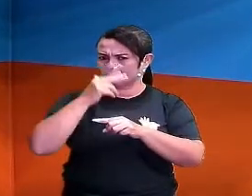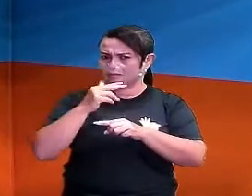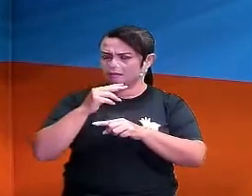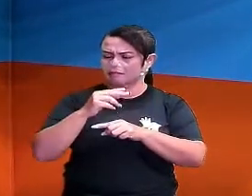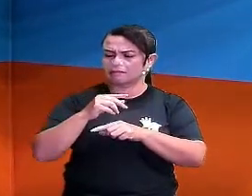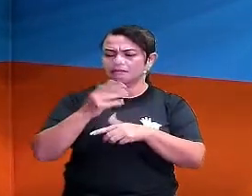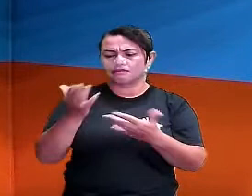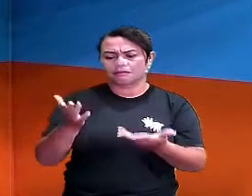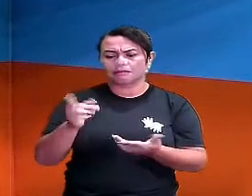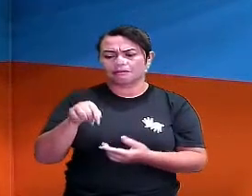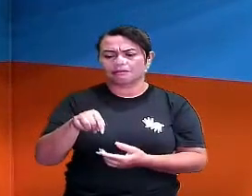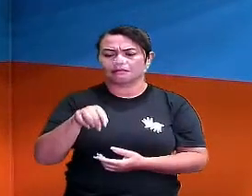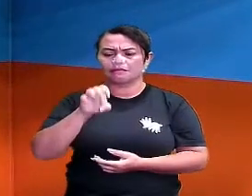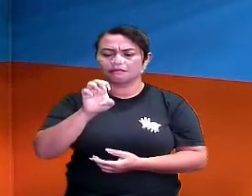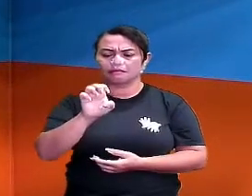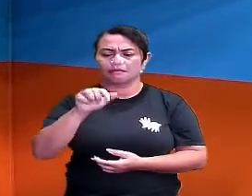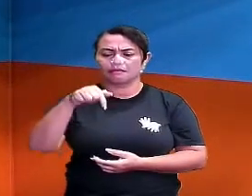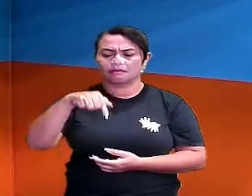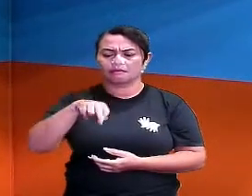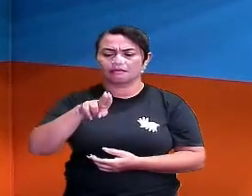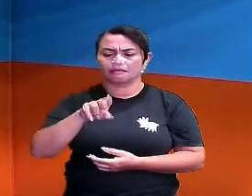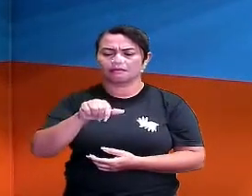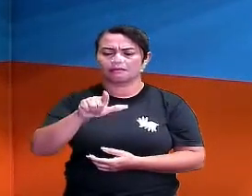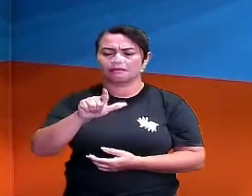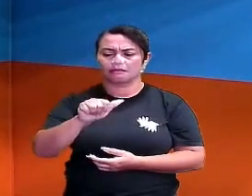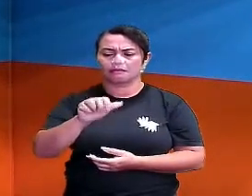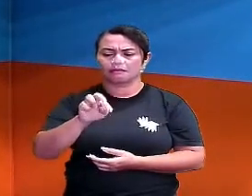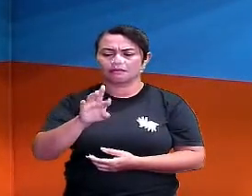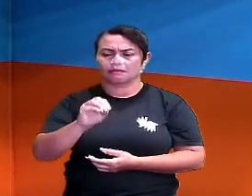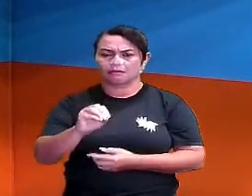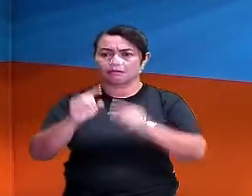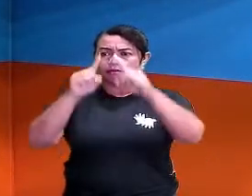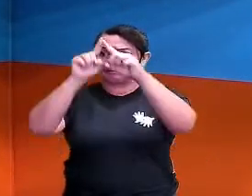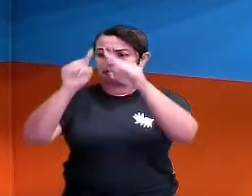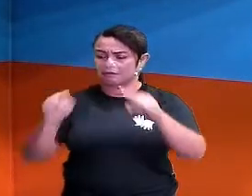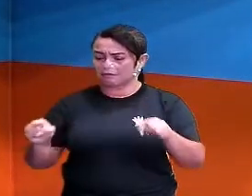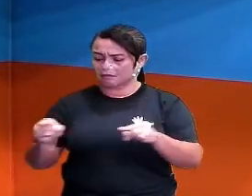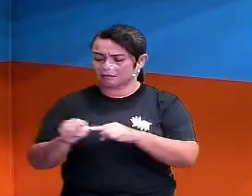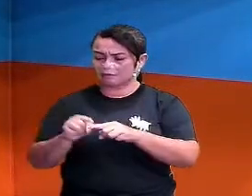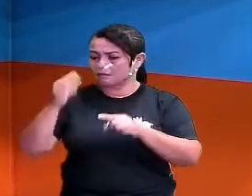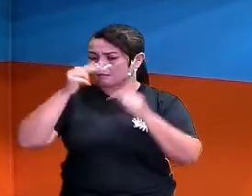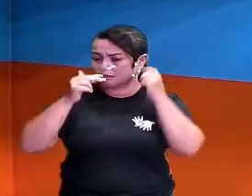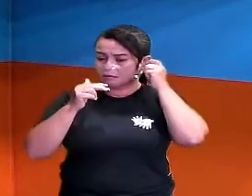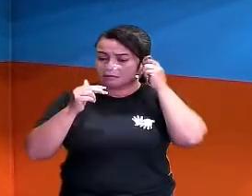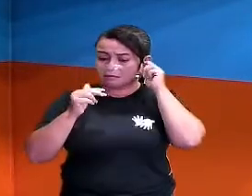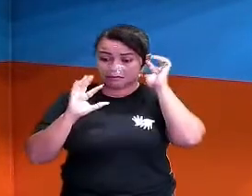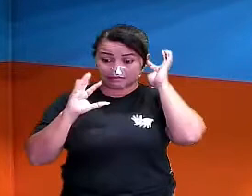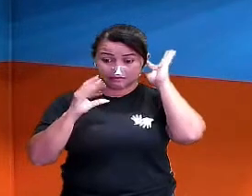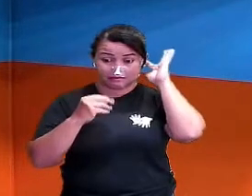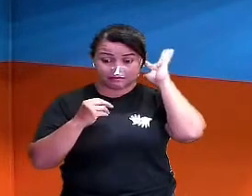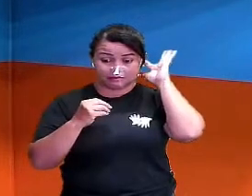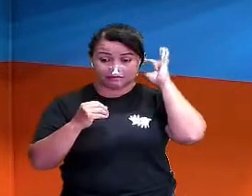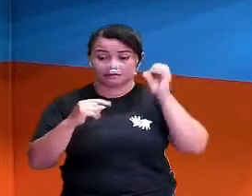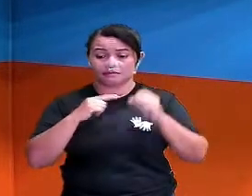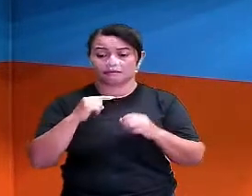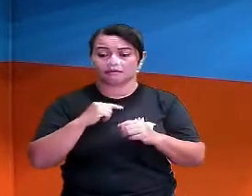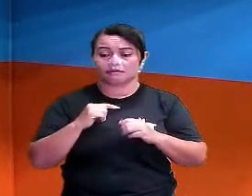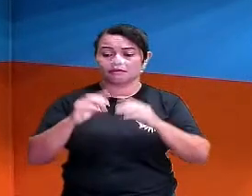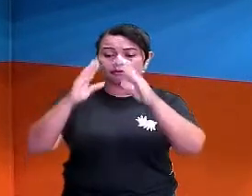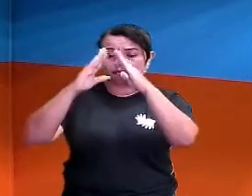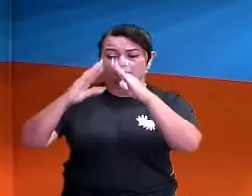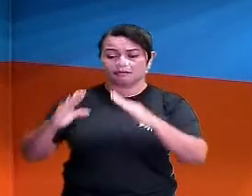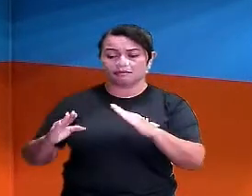triângulo equilátero. Pois o triângulo equilátero possui todos os lados congruentes, isso é, todos os lados do